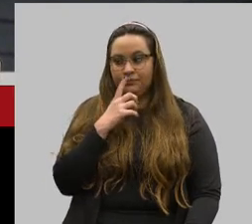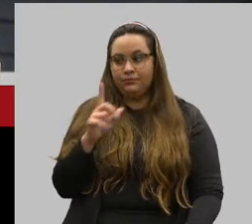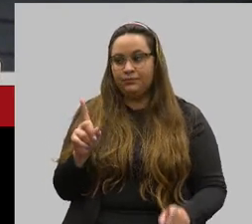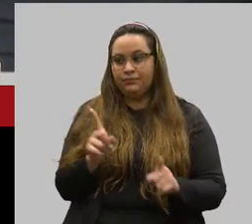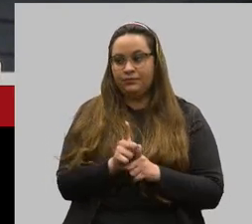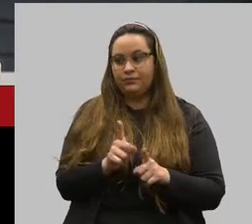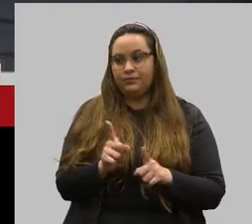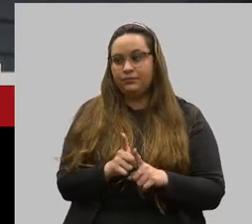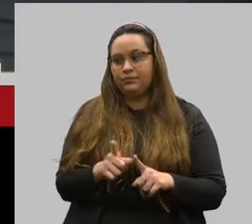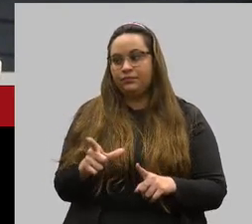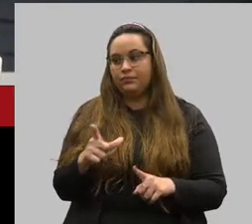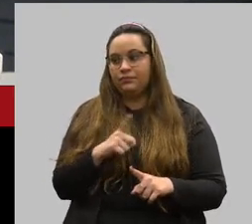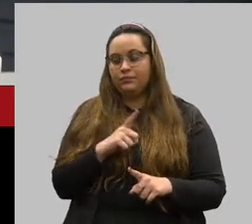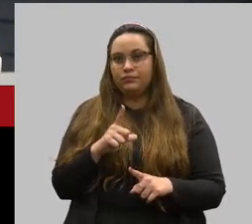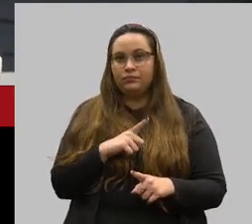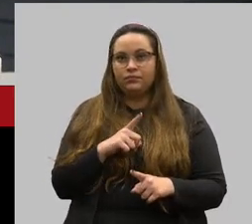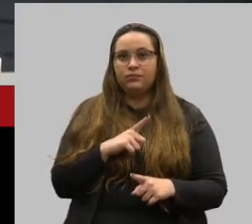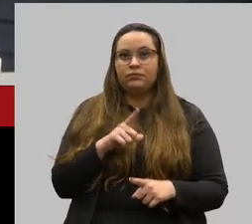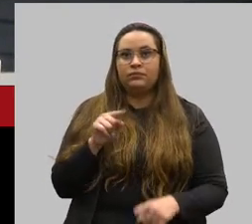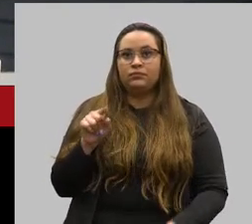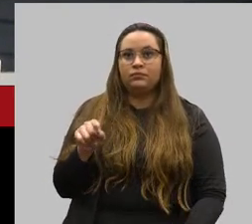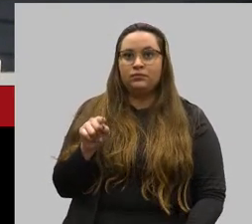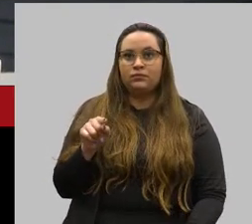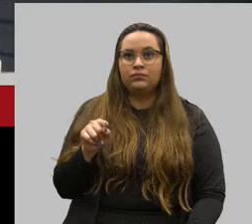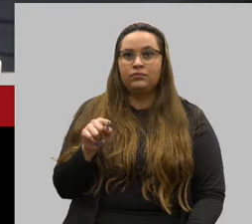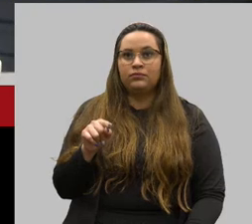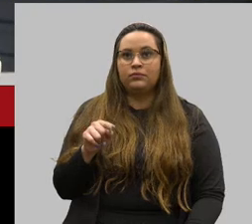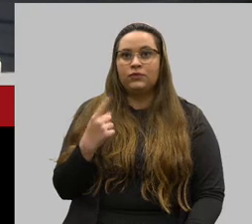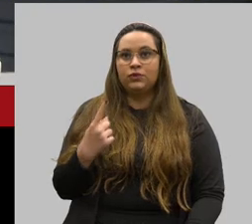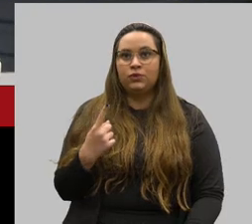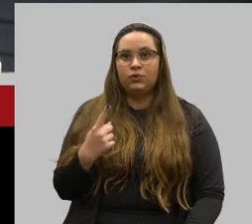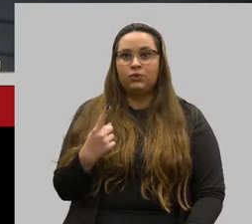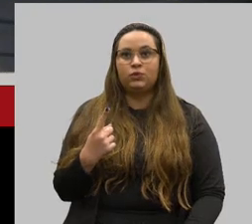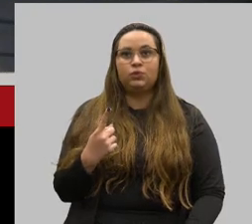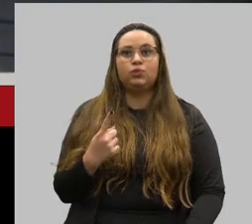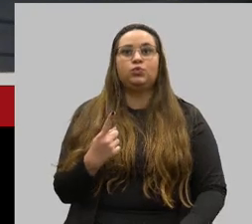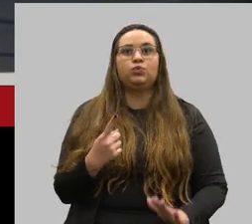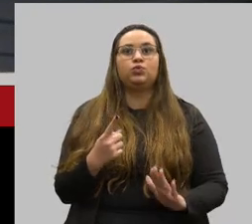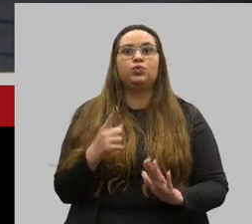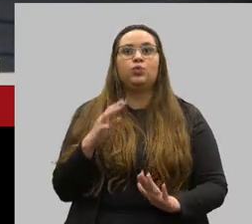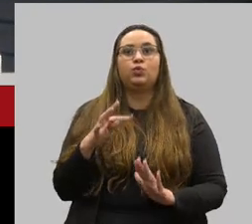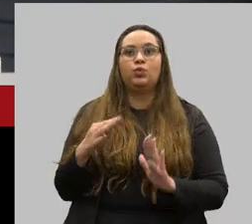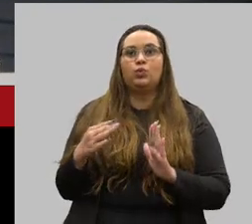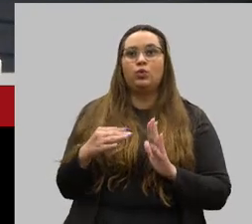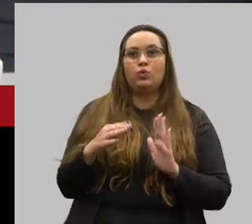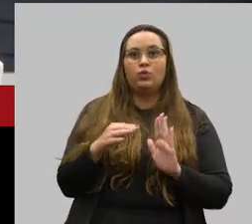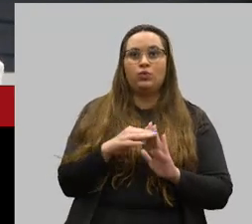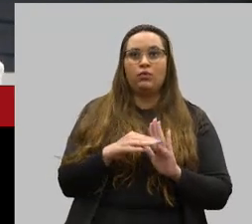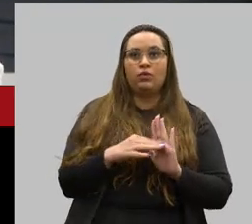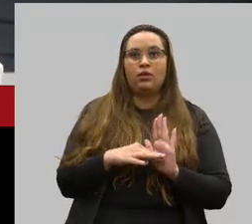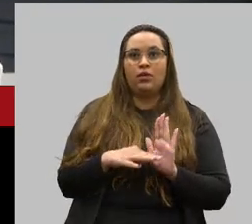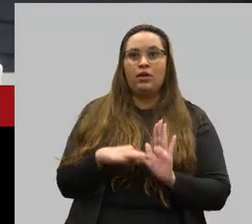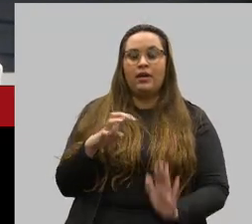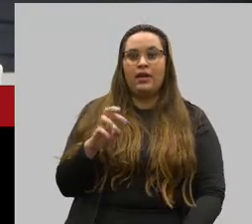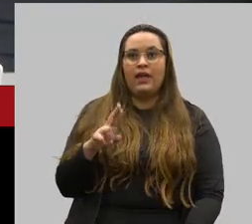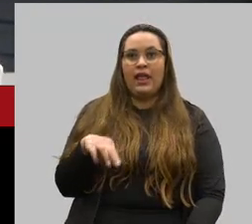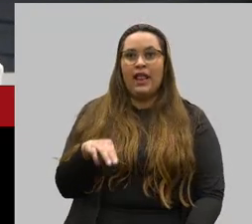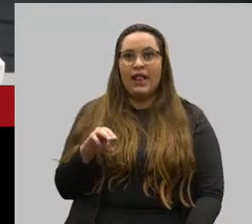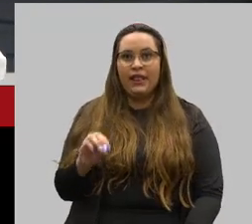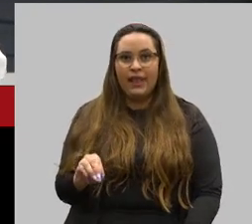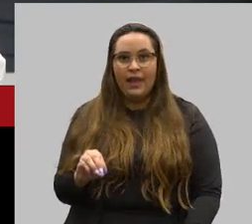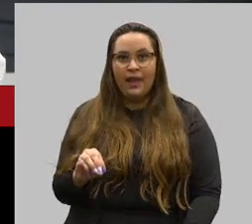né pela Seplag eh não é de um requerimento mas é de um termo né próprio eh a ser subscrito pelo